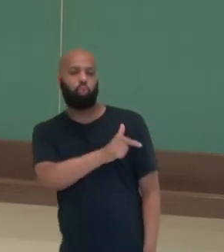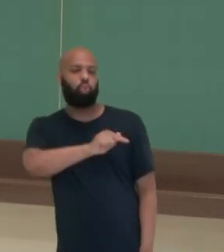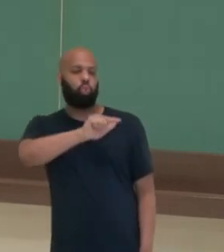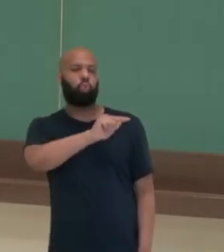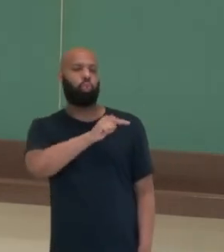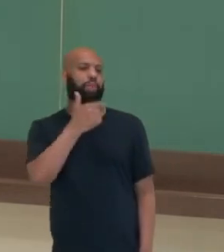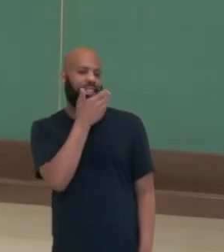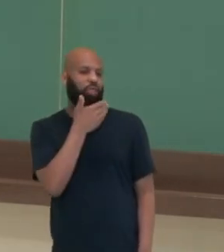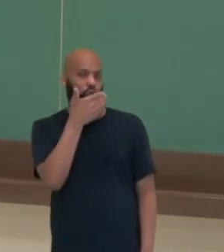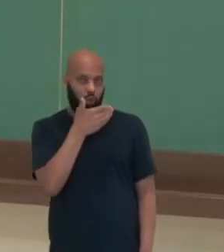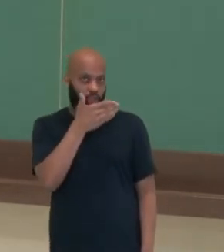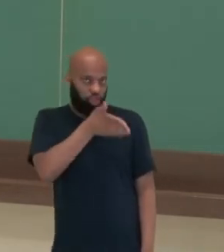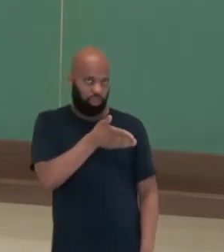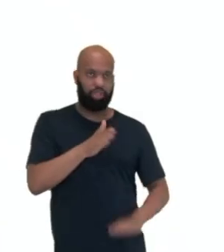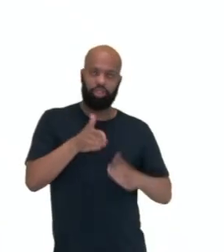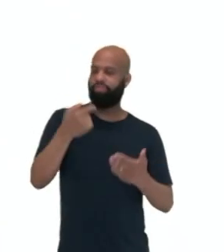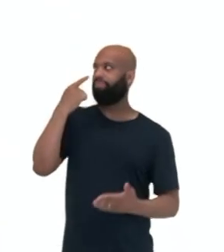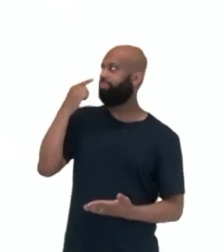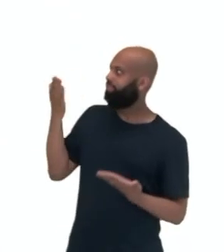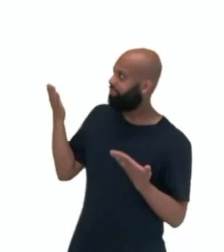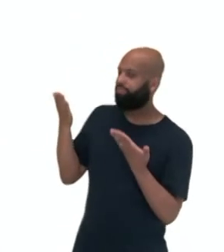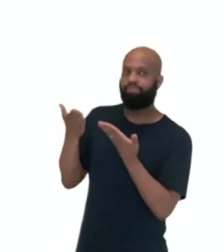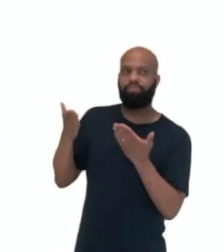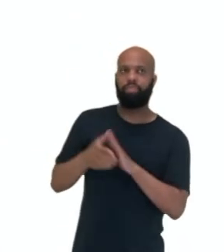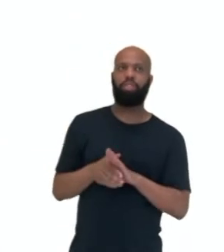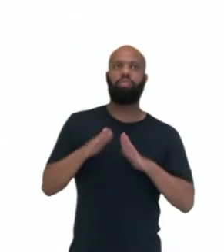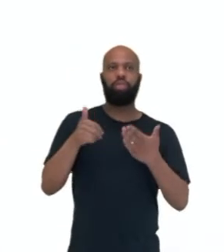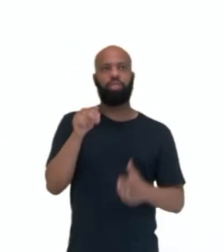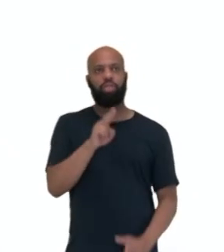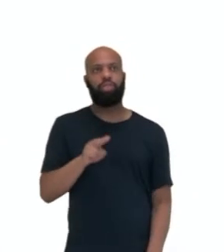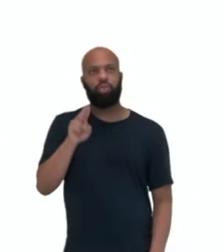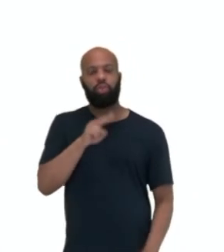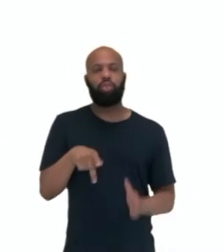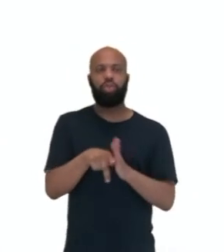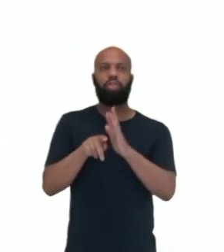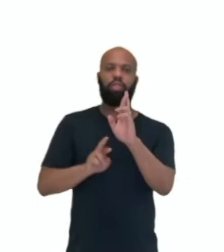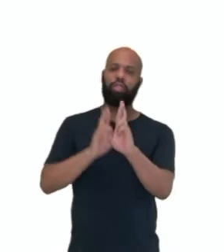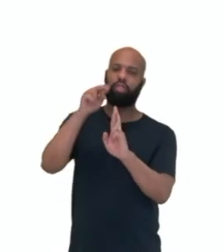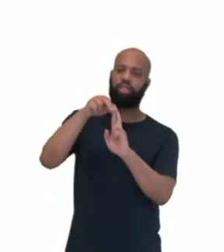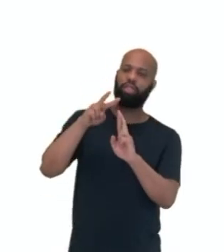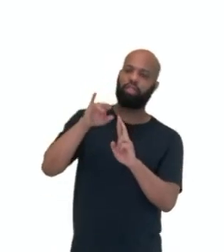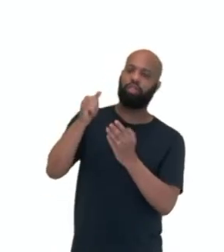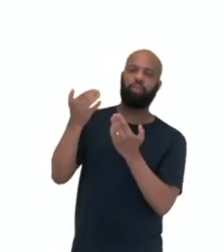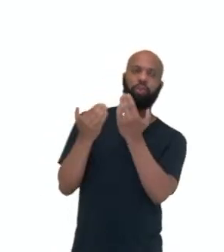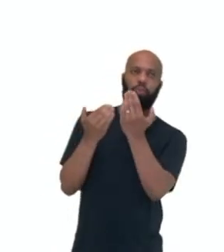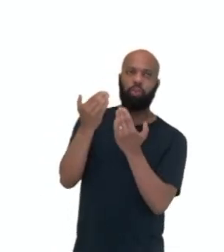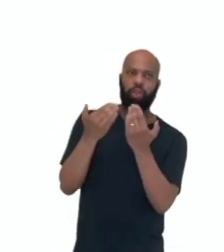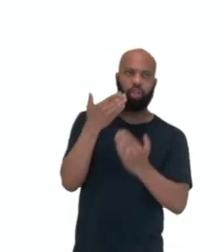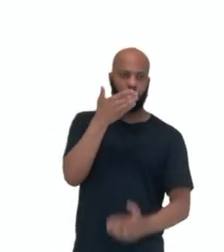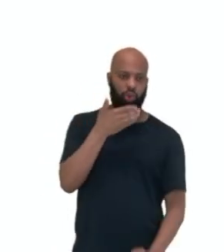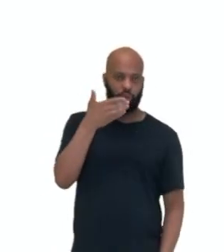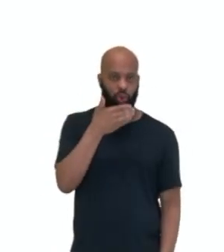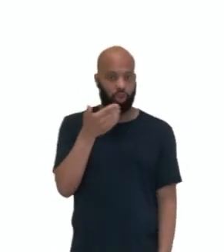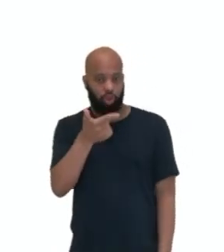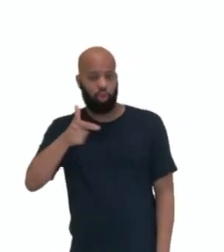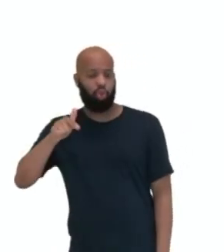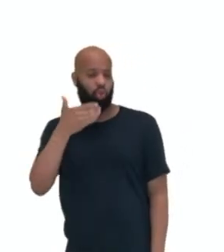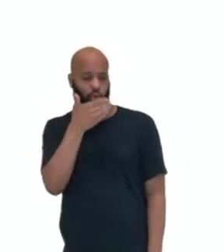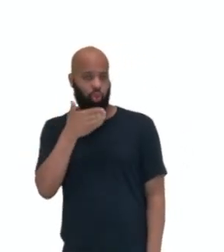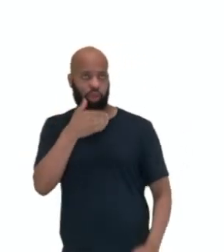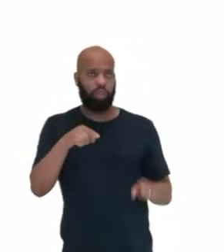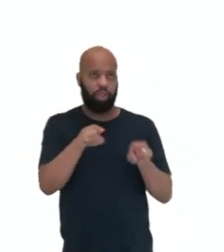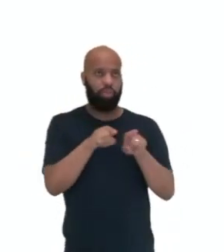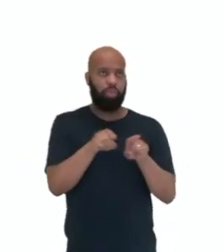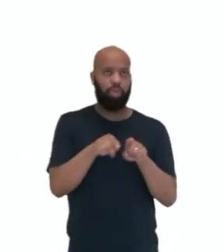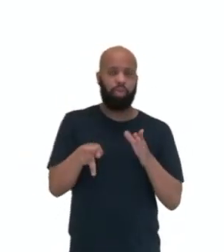dos outros açúcares. Então, observe aqui, ó. Ela é usada como referencial para compararmos a doçura tanto de outros açúcares como